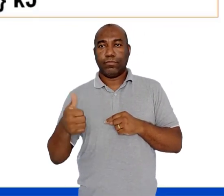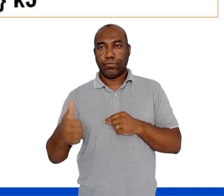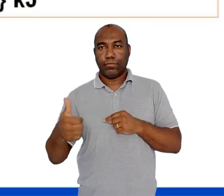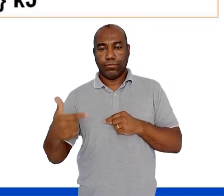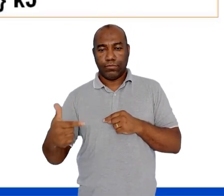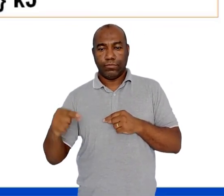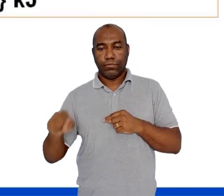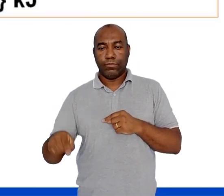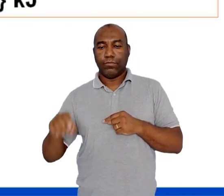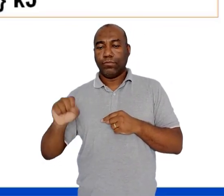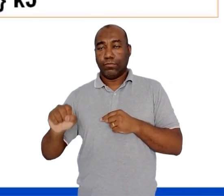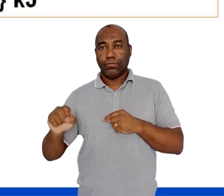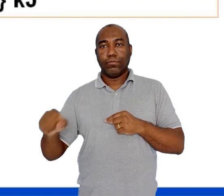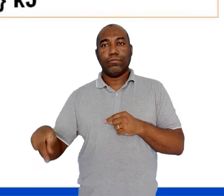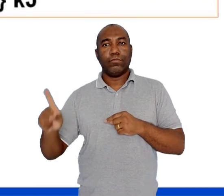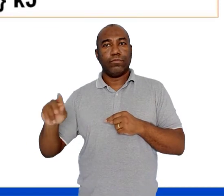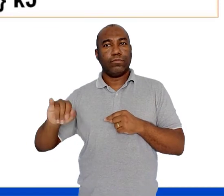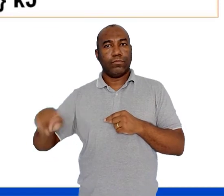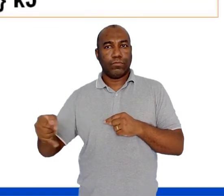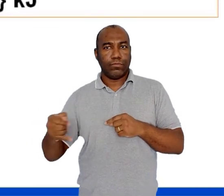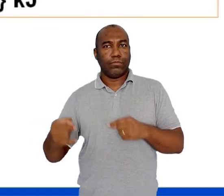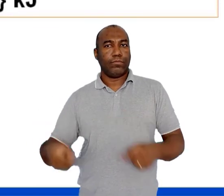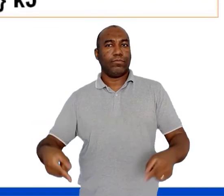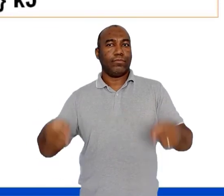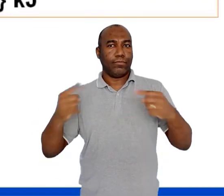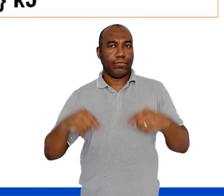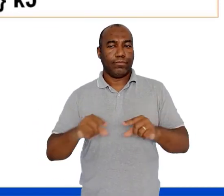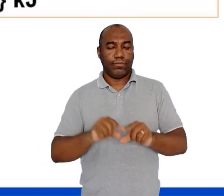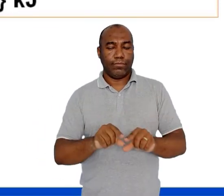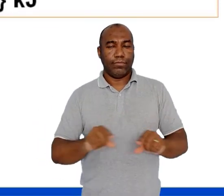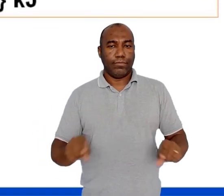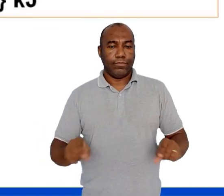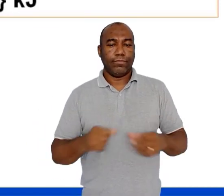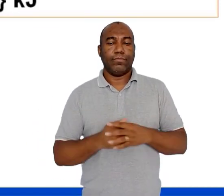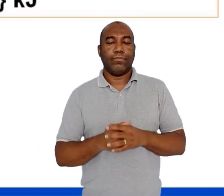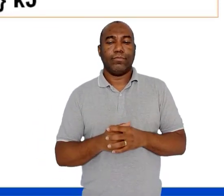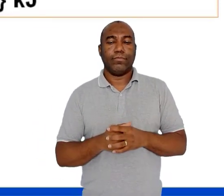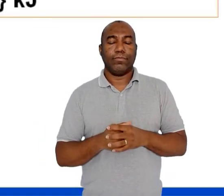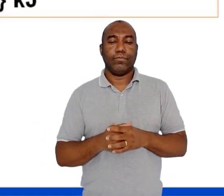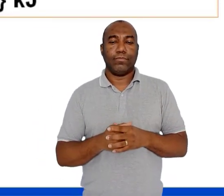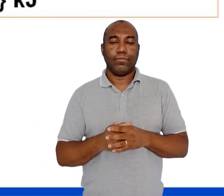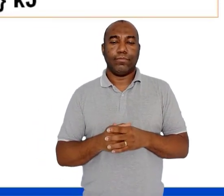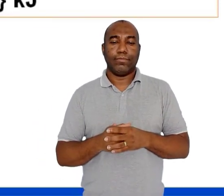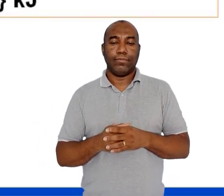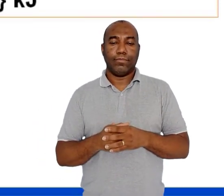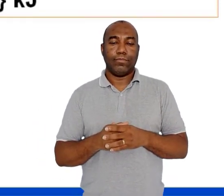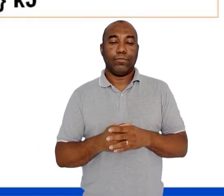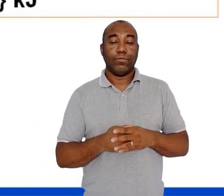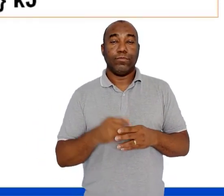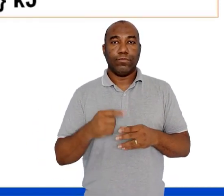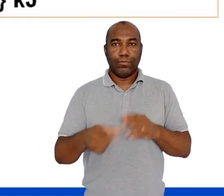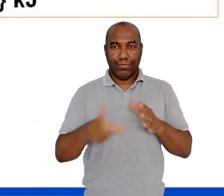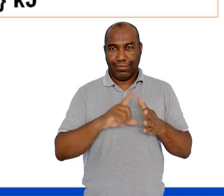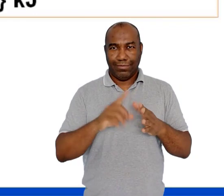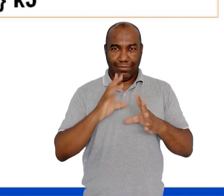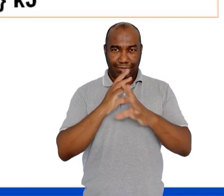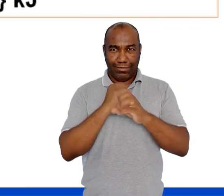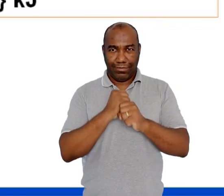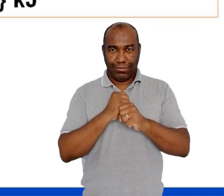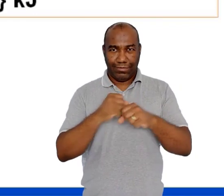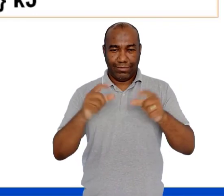menos 571,6. Então, eu somei o 571 com o 41 para dar 612, e deixei que essa